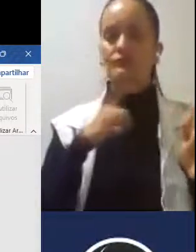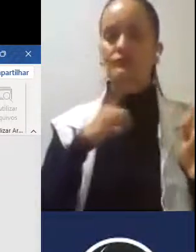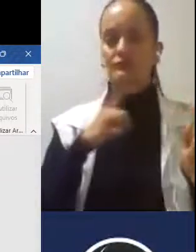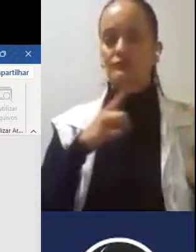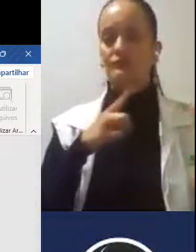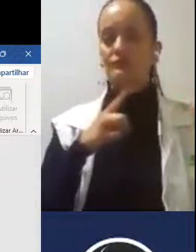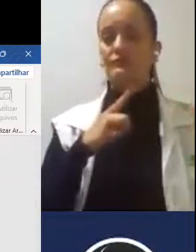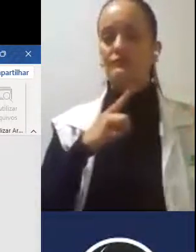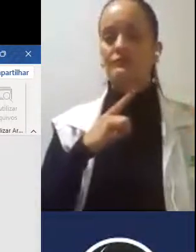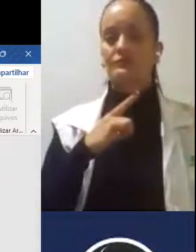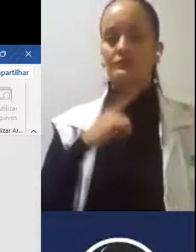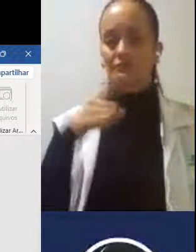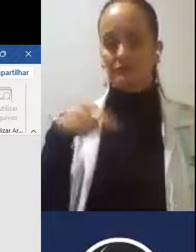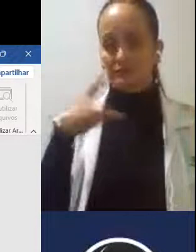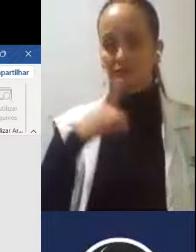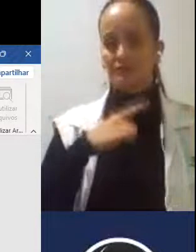né?